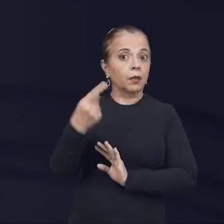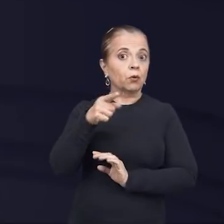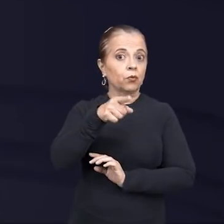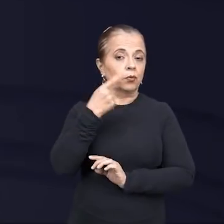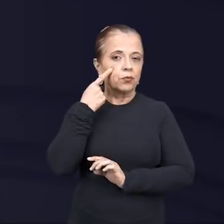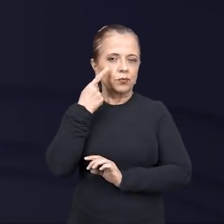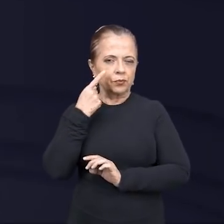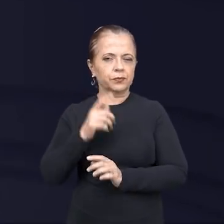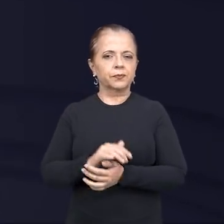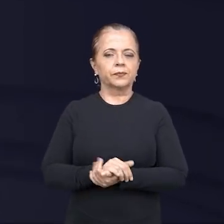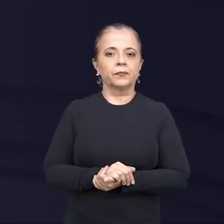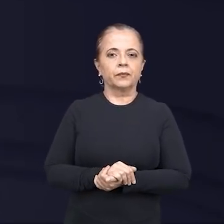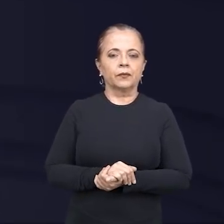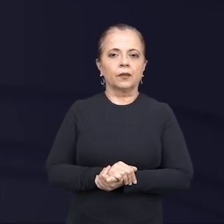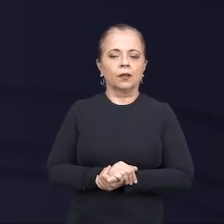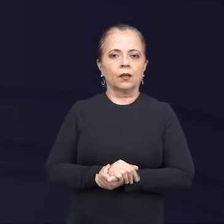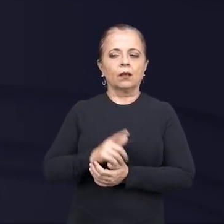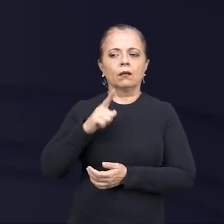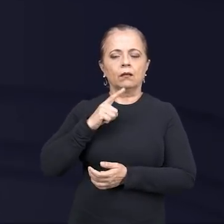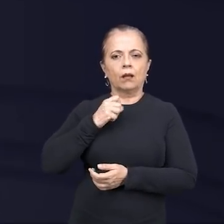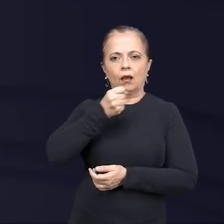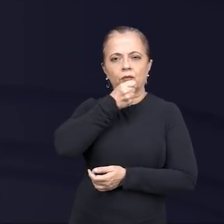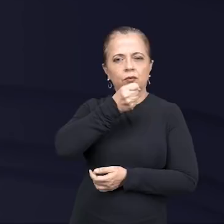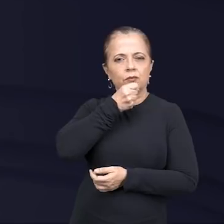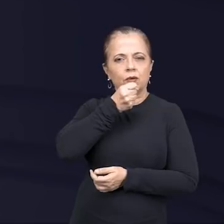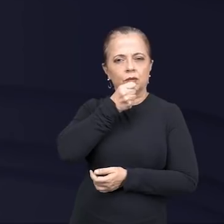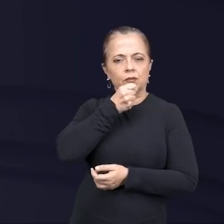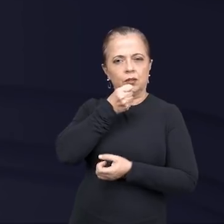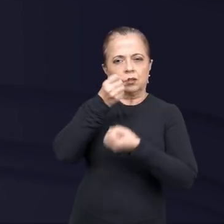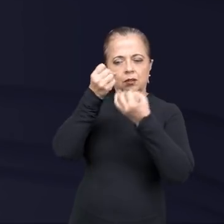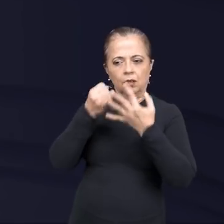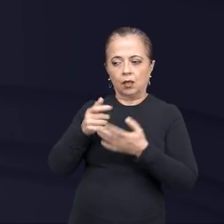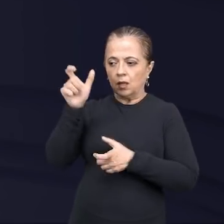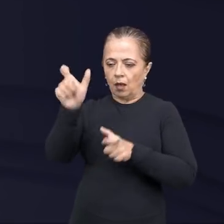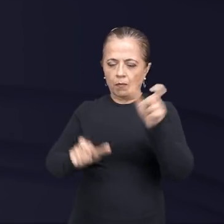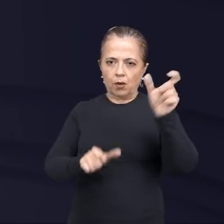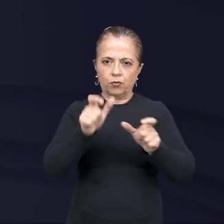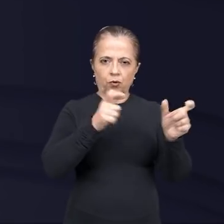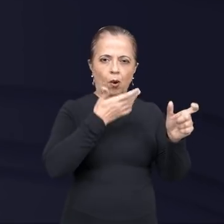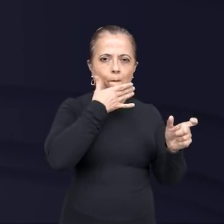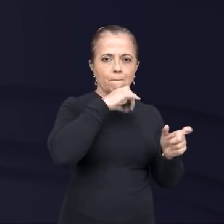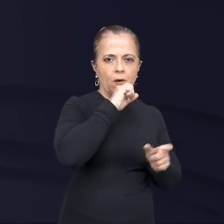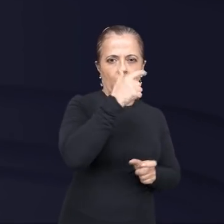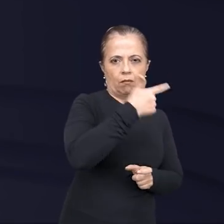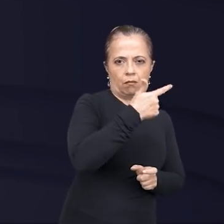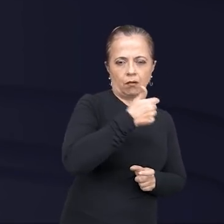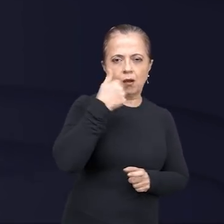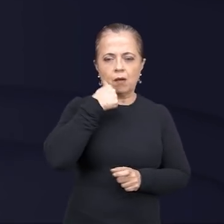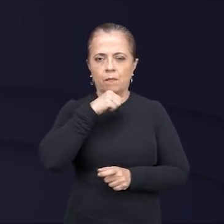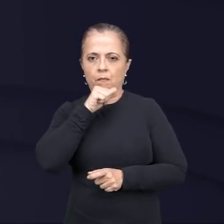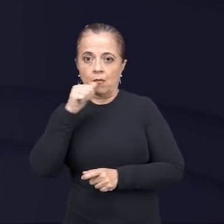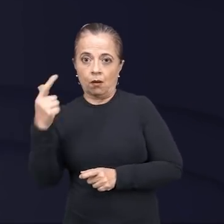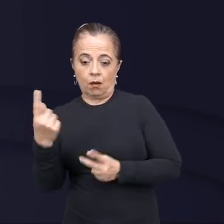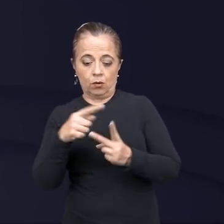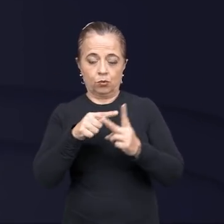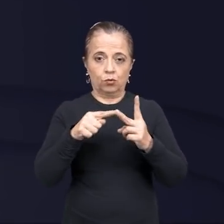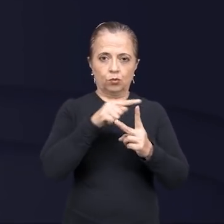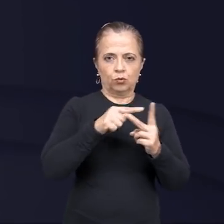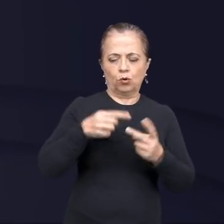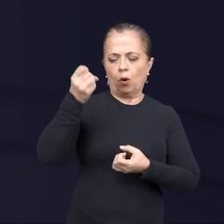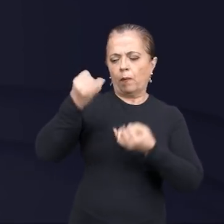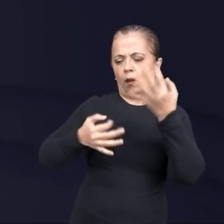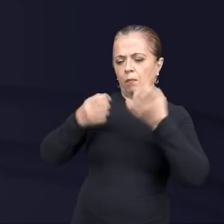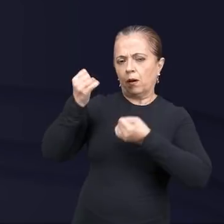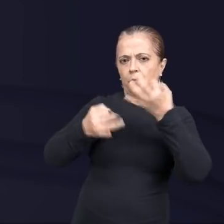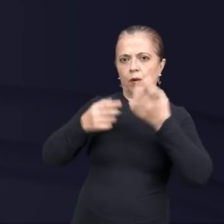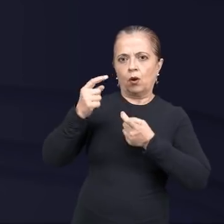Depois você vem com os depoimentos dos próprios investigados, né, que prestaram depoimento